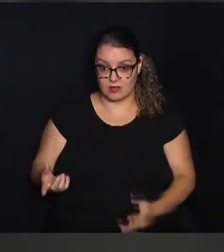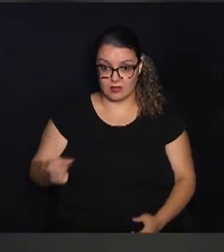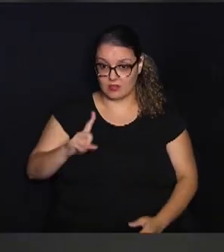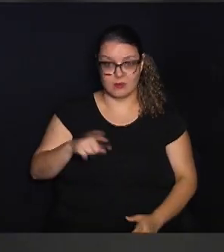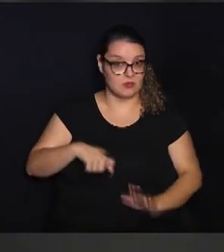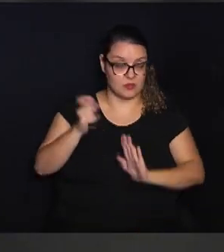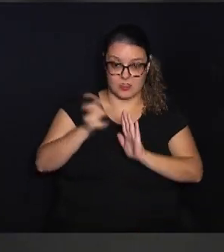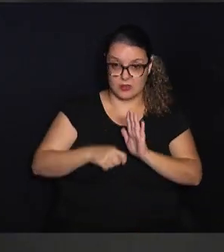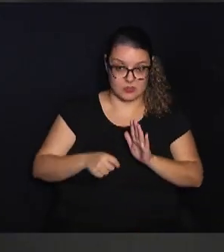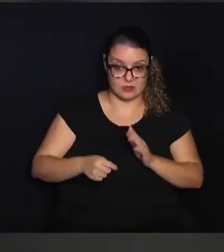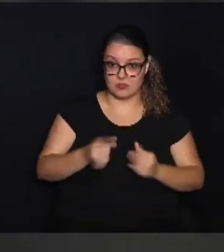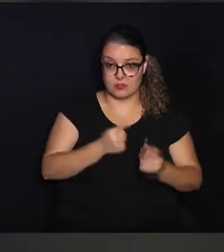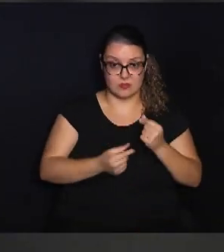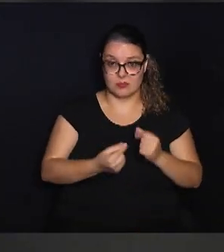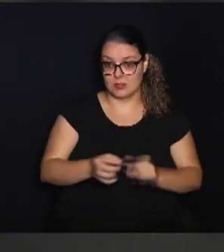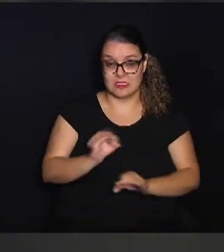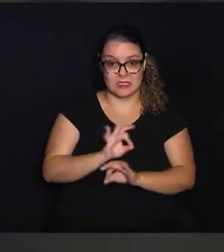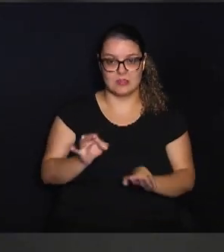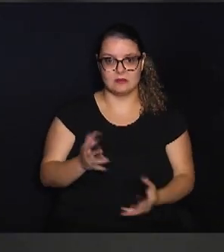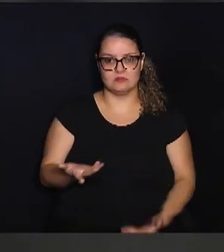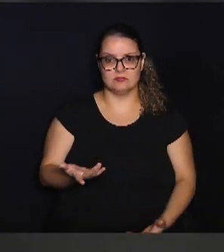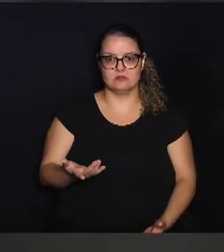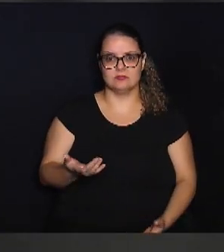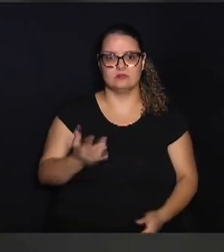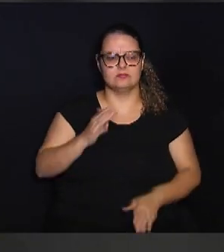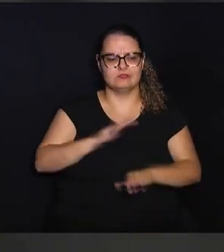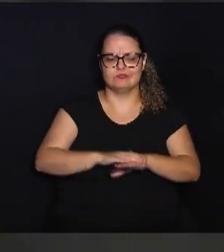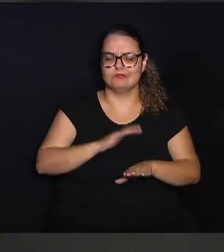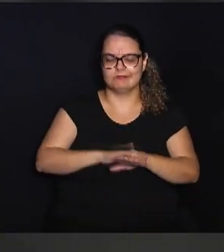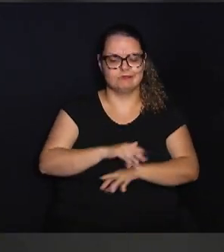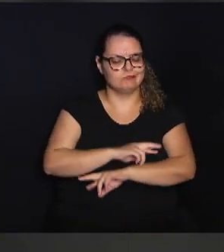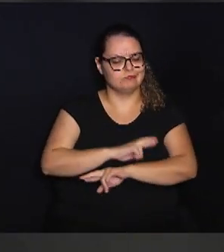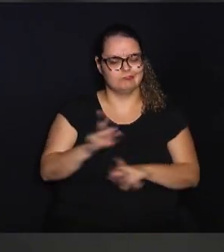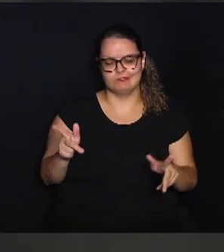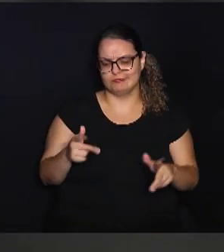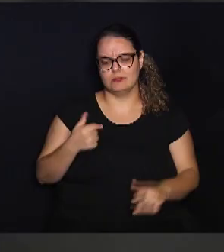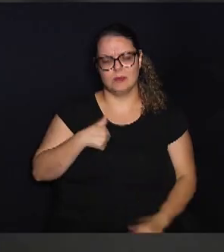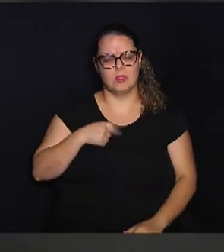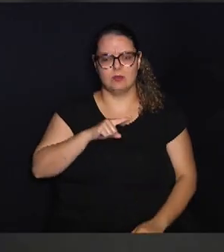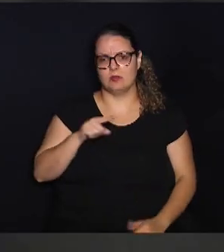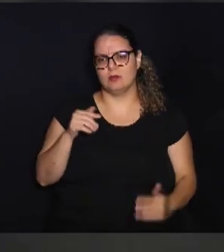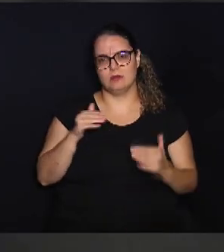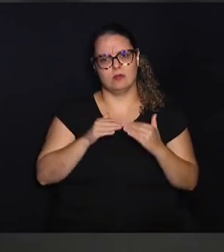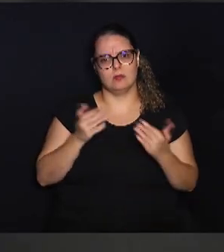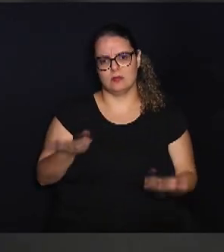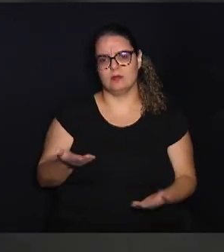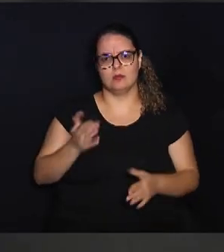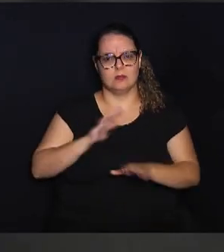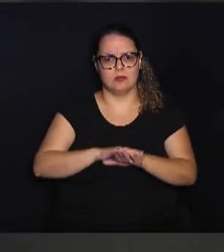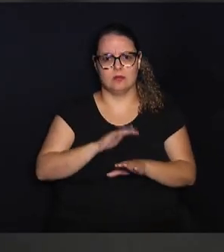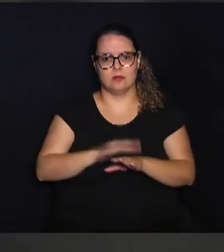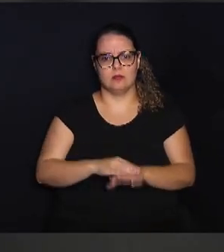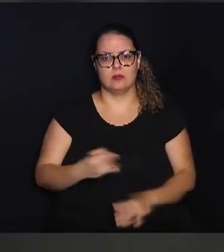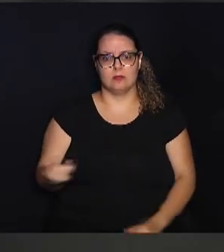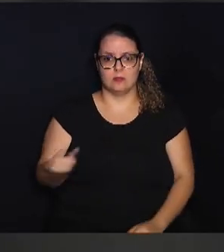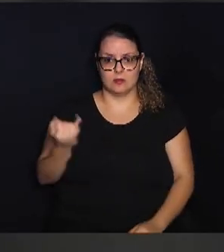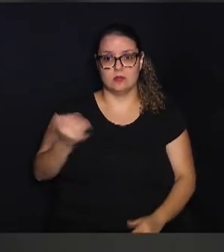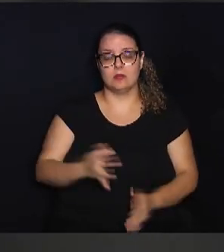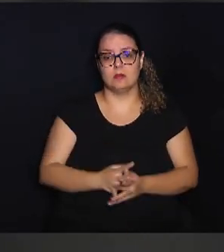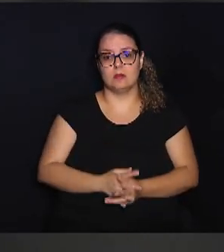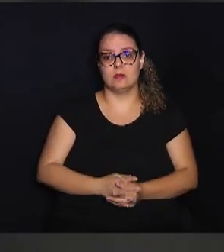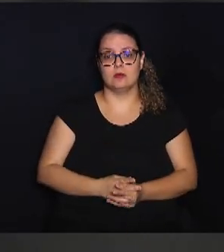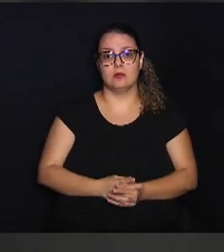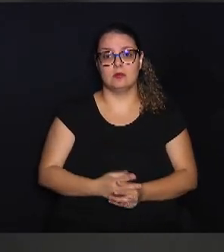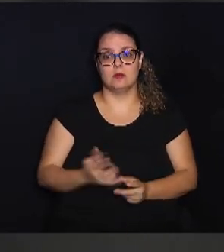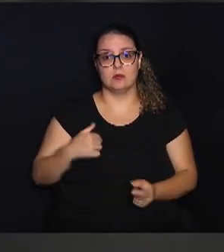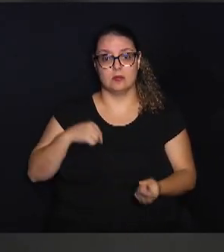executar orçamento nenhum. Então assim, é uma disfunção total sua função essencial, né? Então, nesse sentido, sou